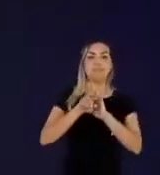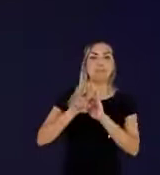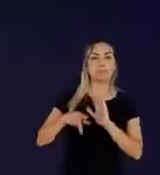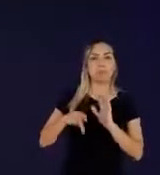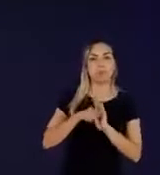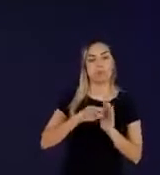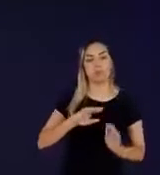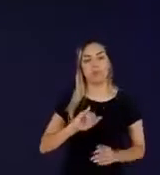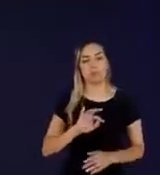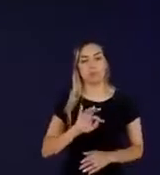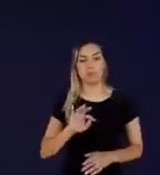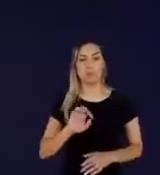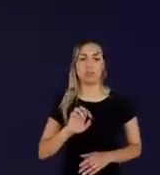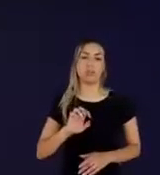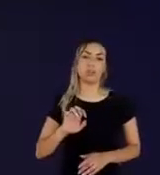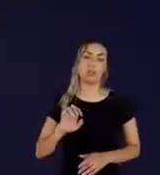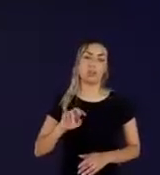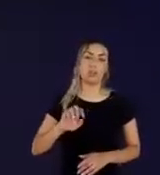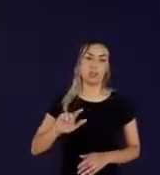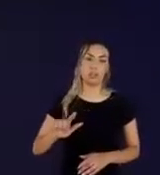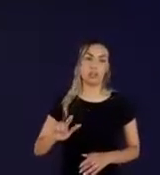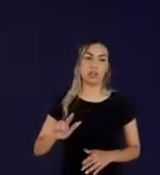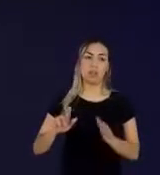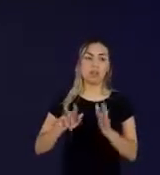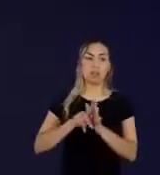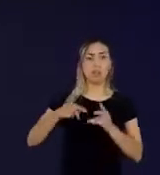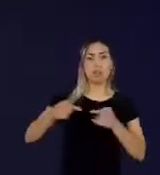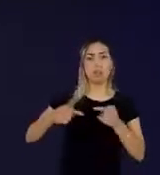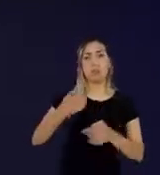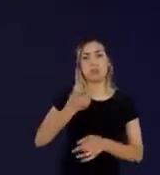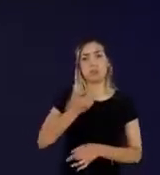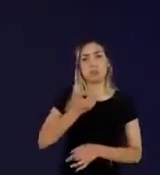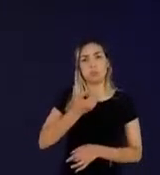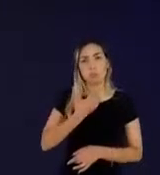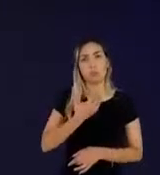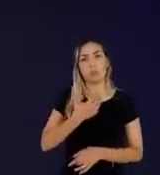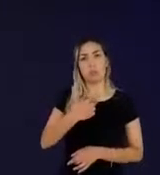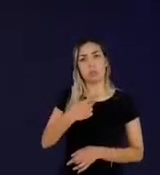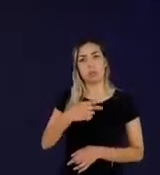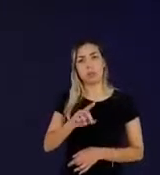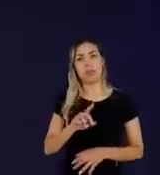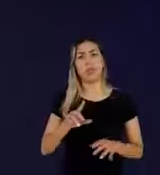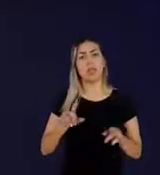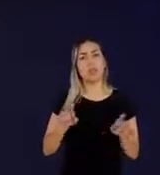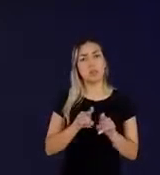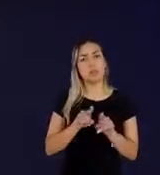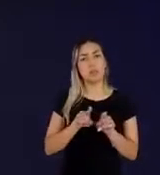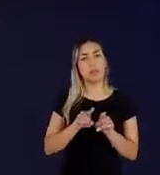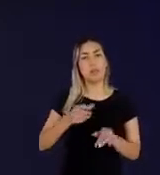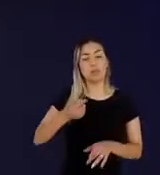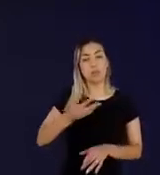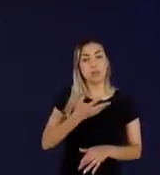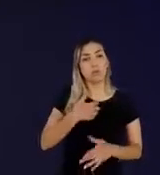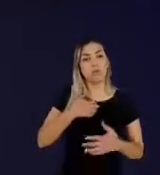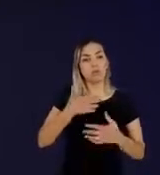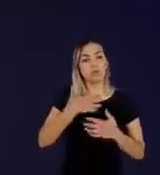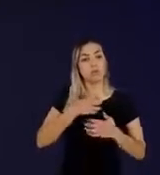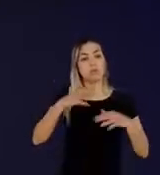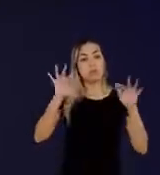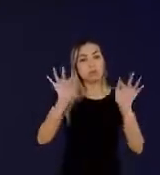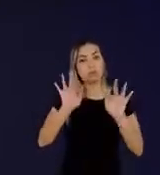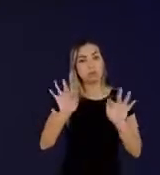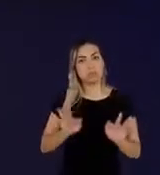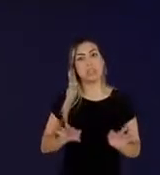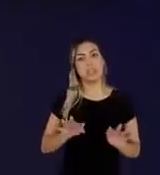já muito característico dos programas de P&D e de eficiência energética. E mais feliz eu fico em trazer, assim,